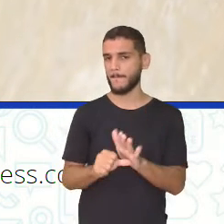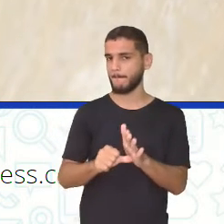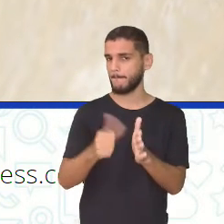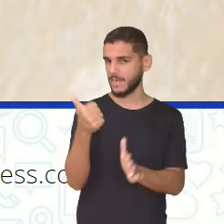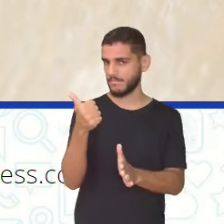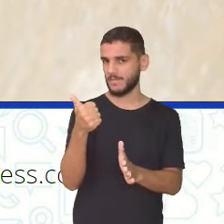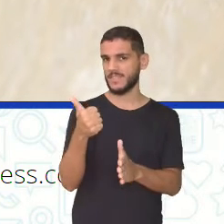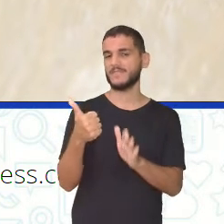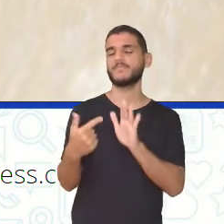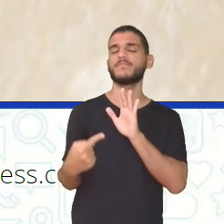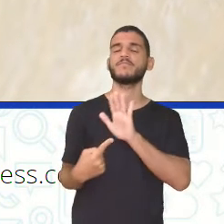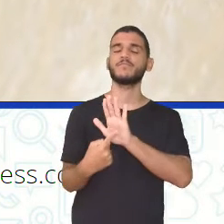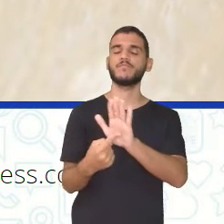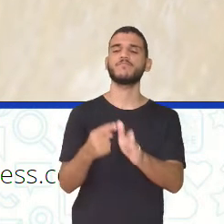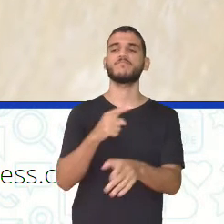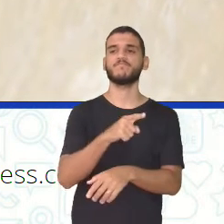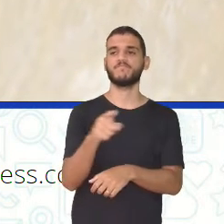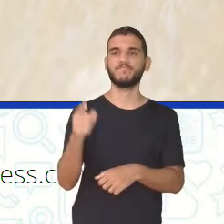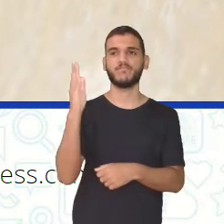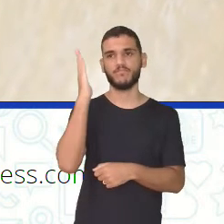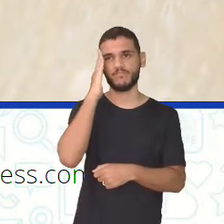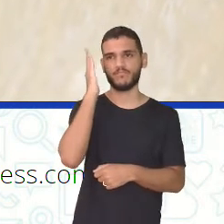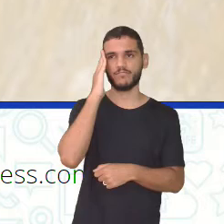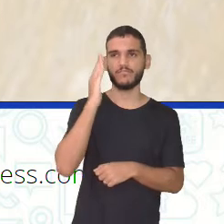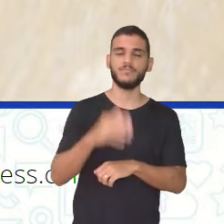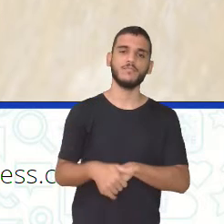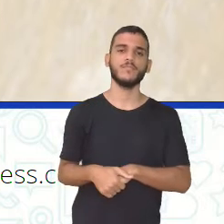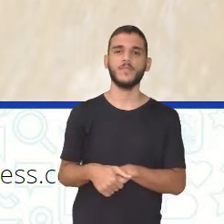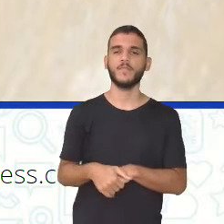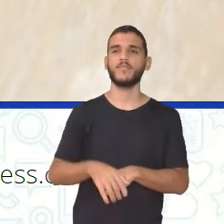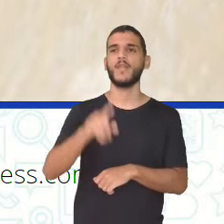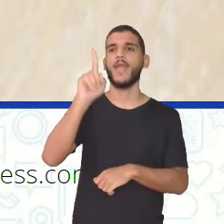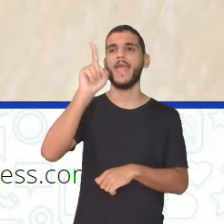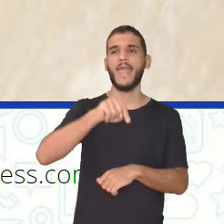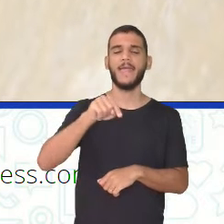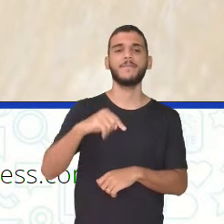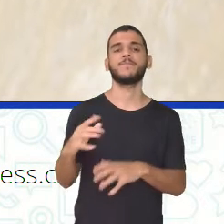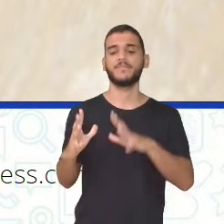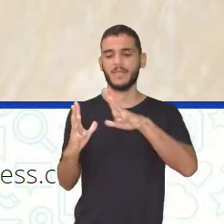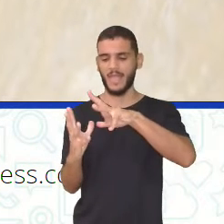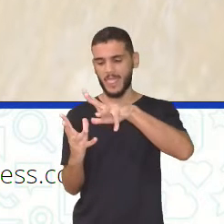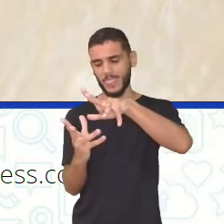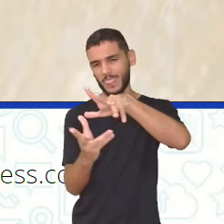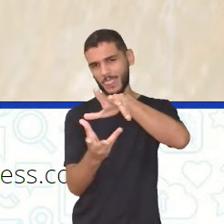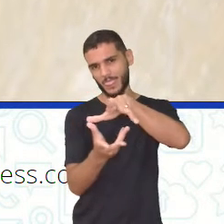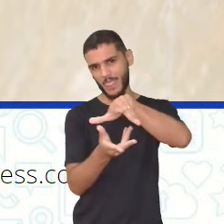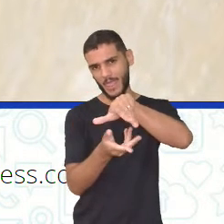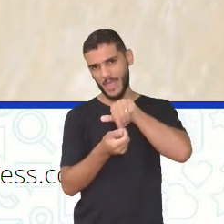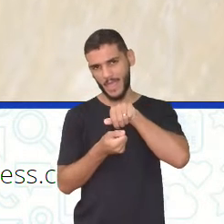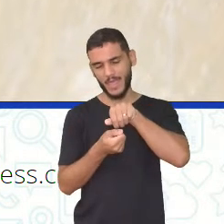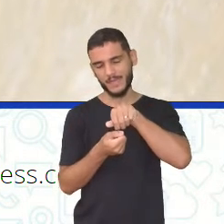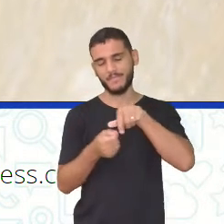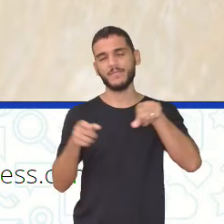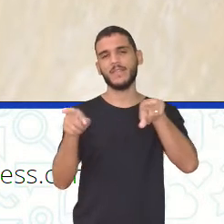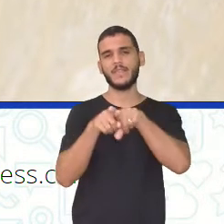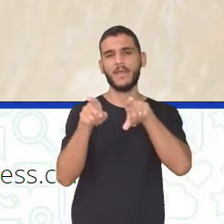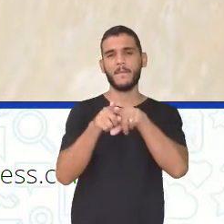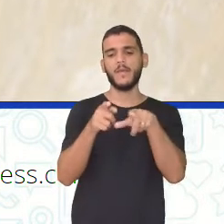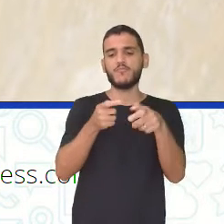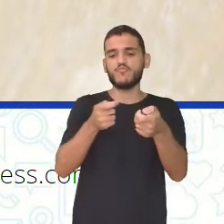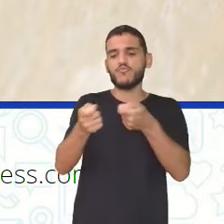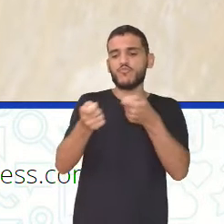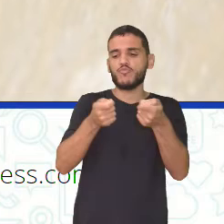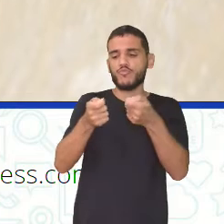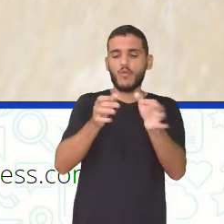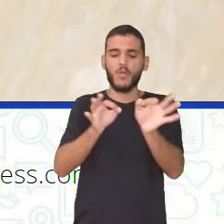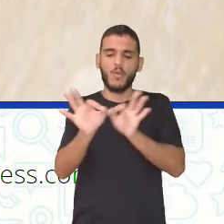vou trazer aqui para a gente entender isso, né, é a Terra e seus subsistemas. Veja, tem muita coisa aí. Eu vou ler.